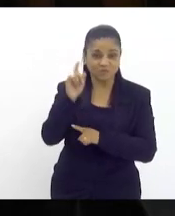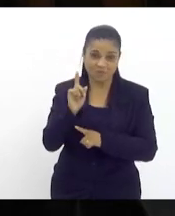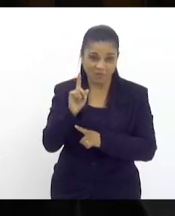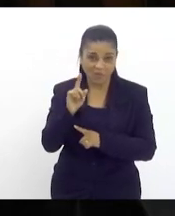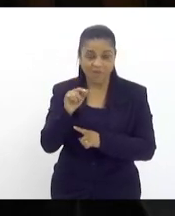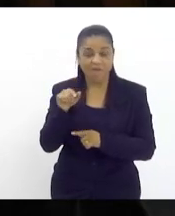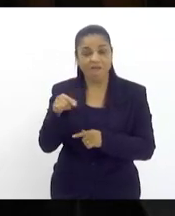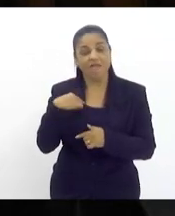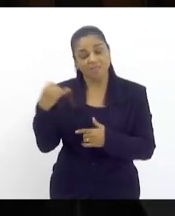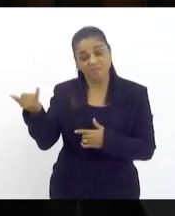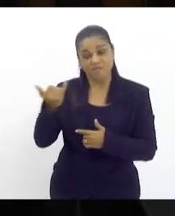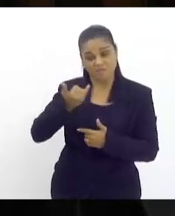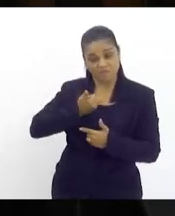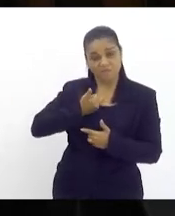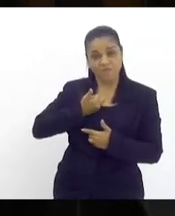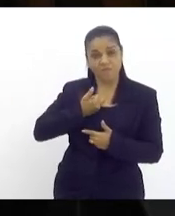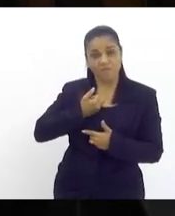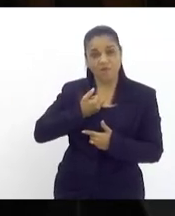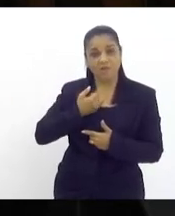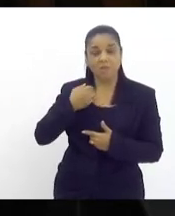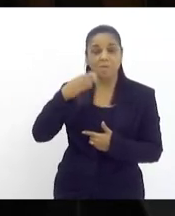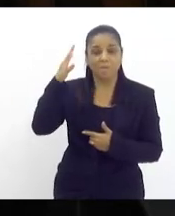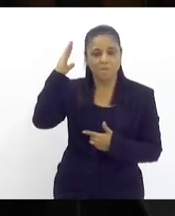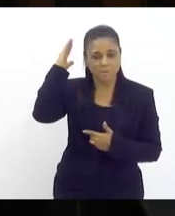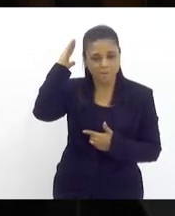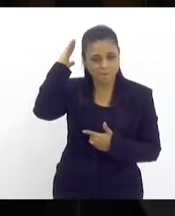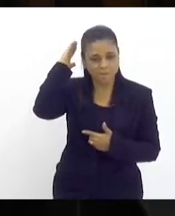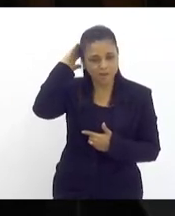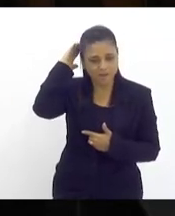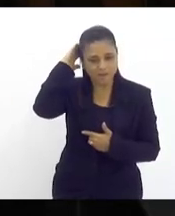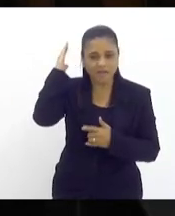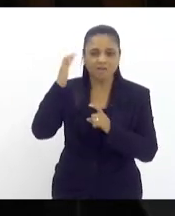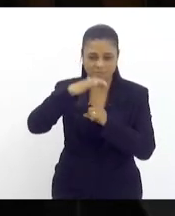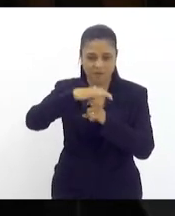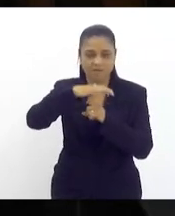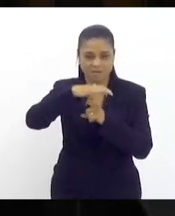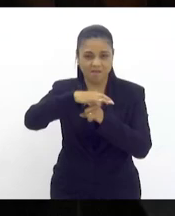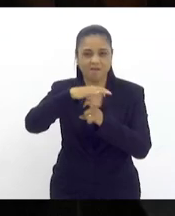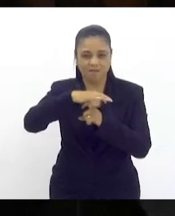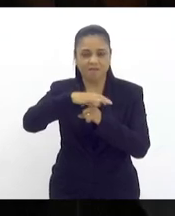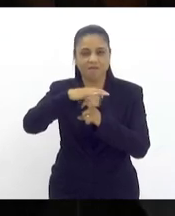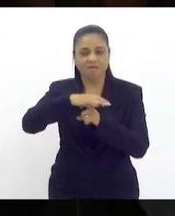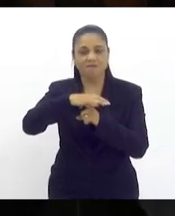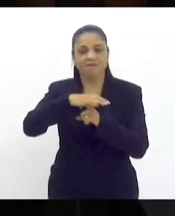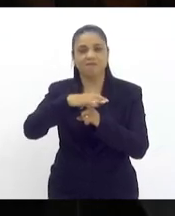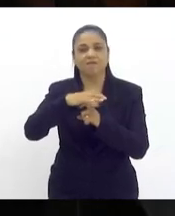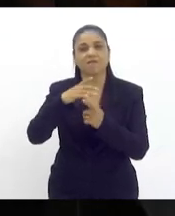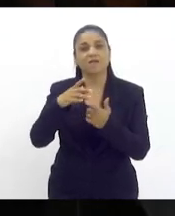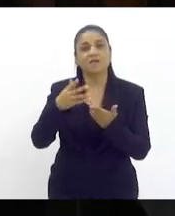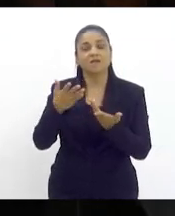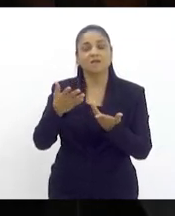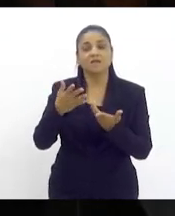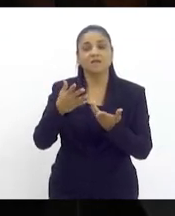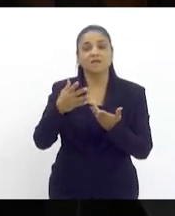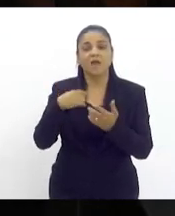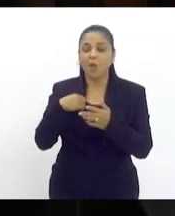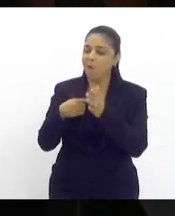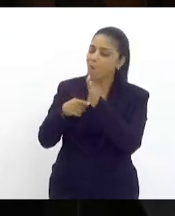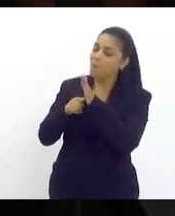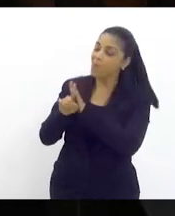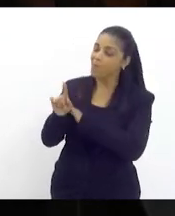vossa excelência me afirmou que é do Paraná e eu usei ele fazer uma pergunta indiscreta